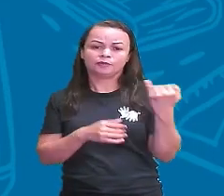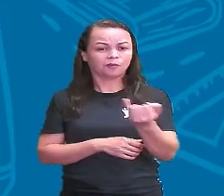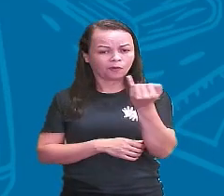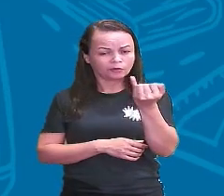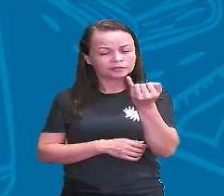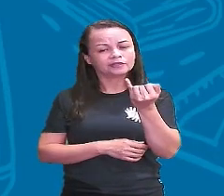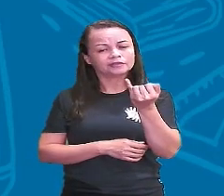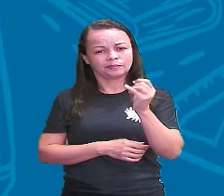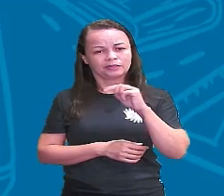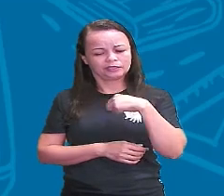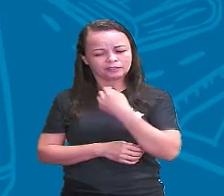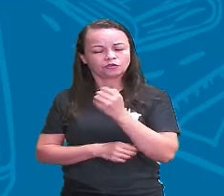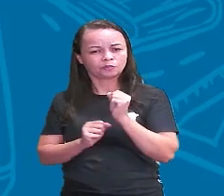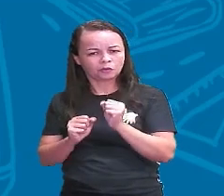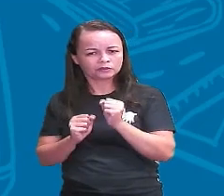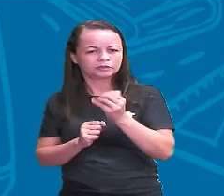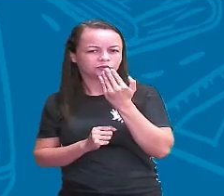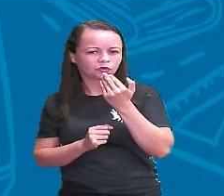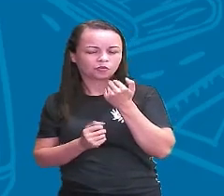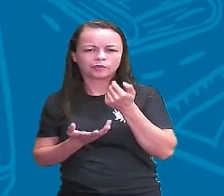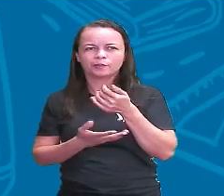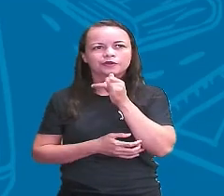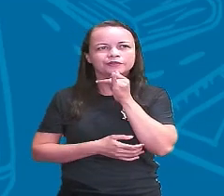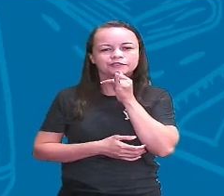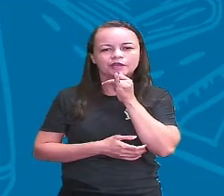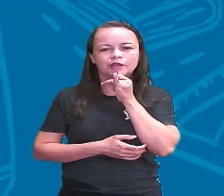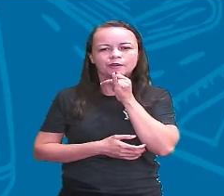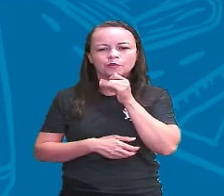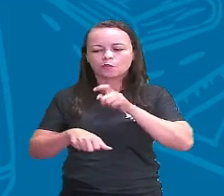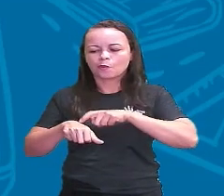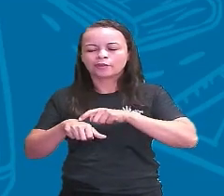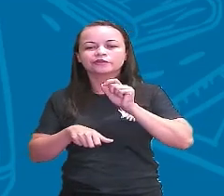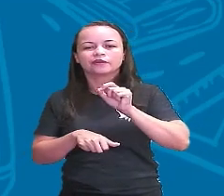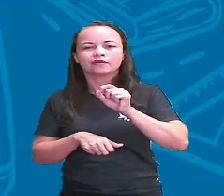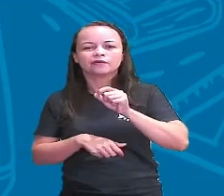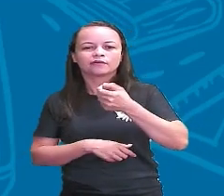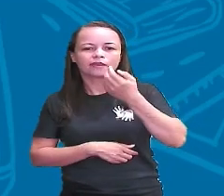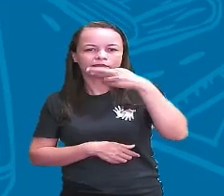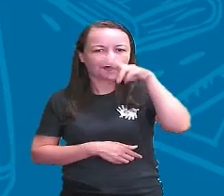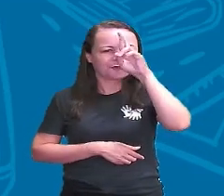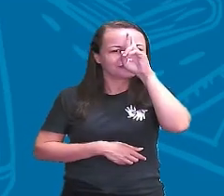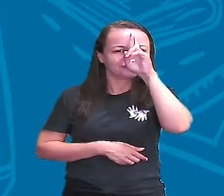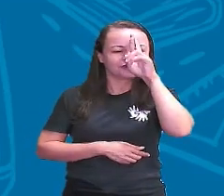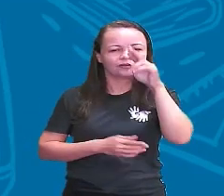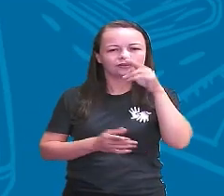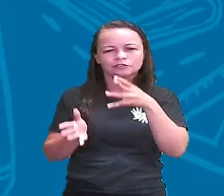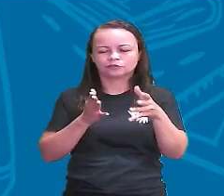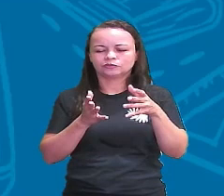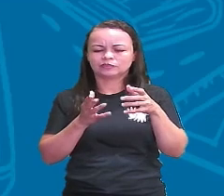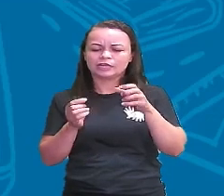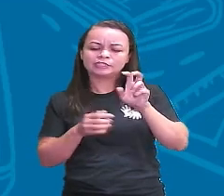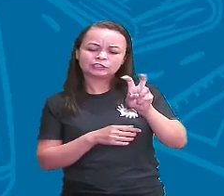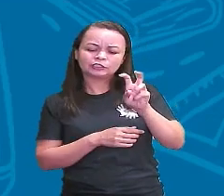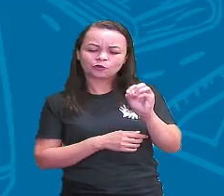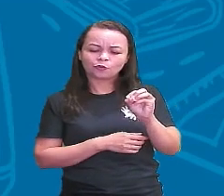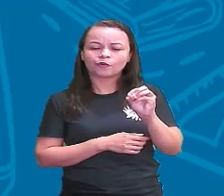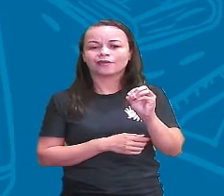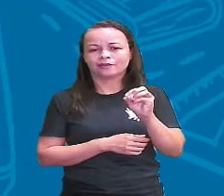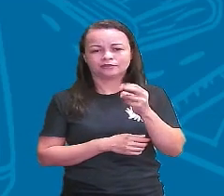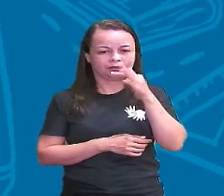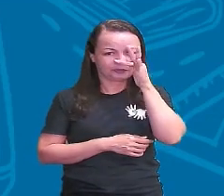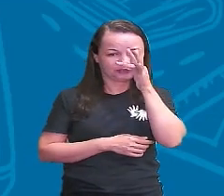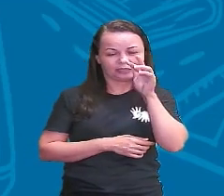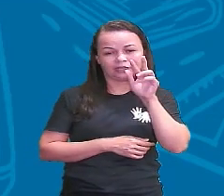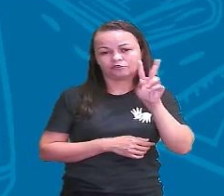para a gente consumir, por exemplo, lá na hora do almoço, né? Então deveria ser 50% de vegetais, sejam eles